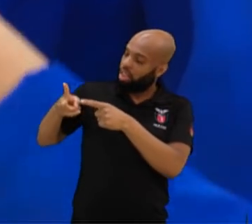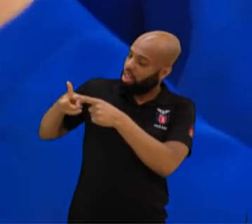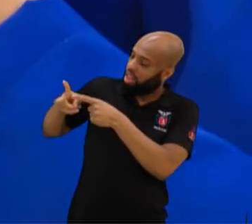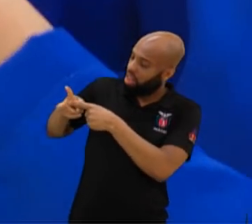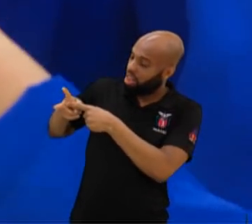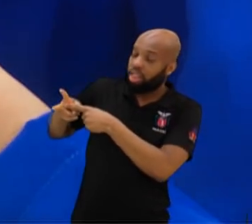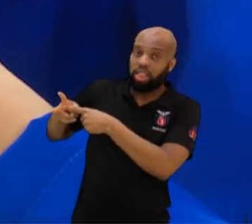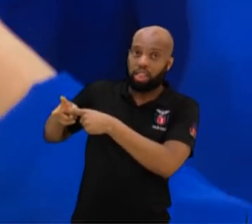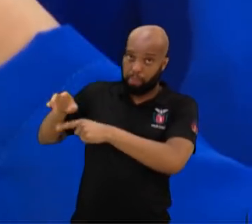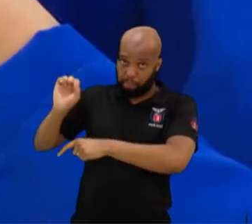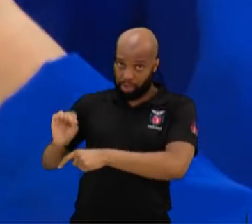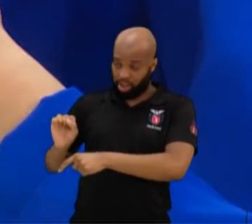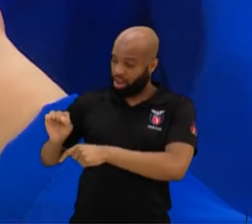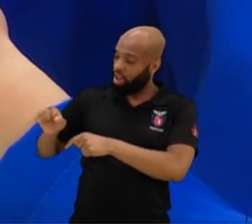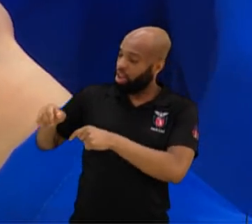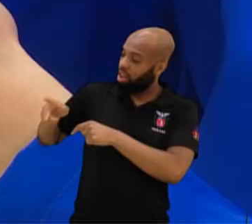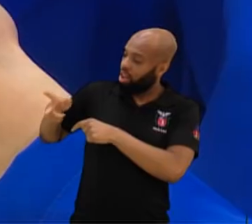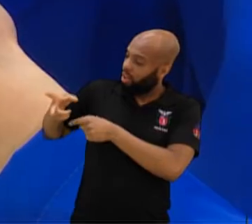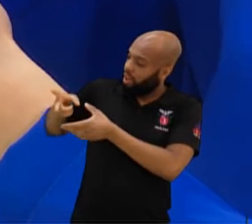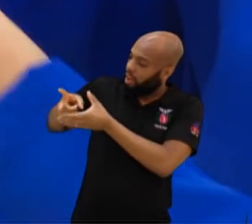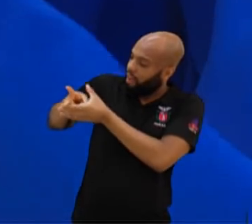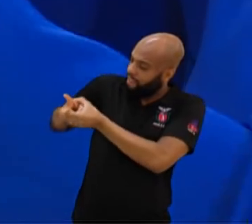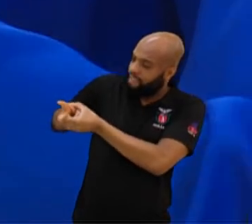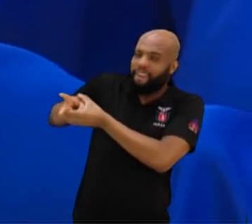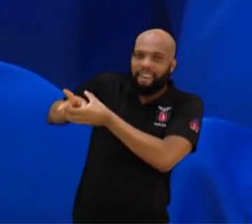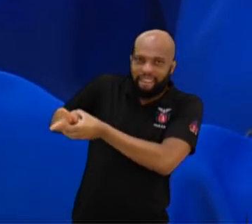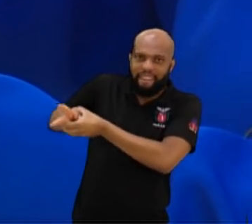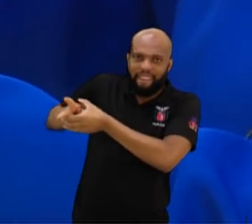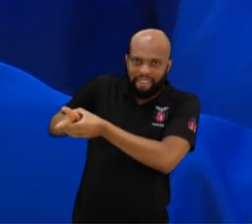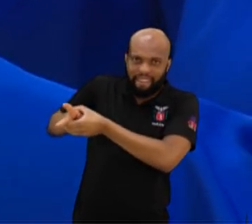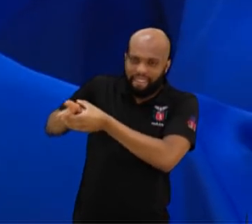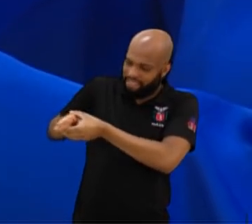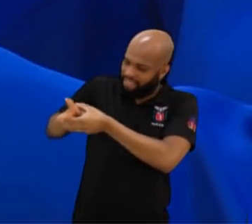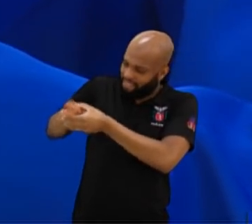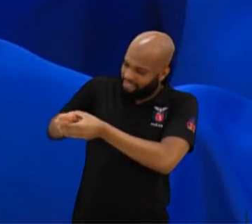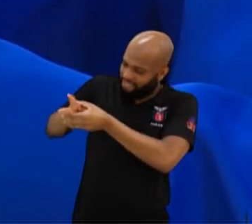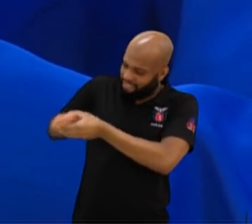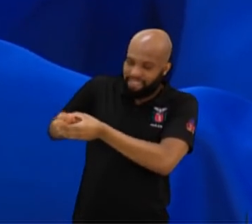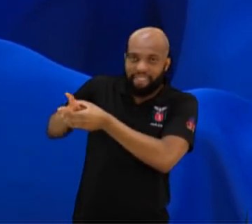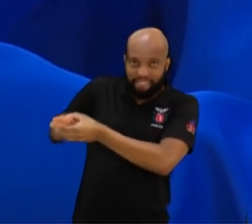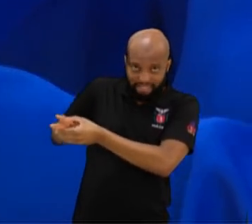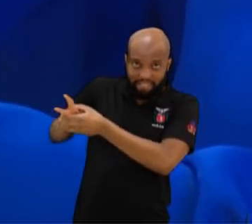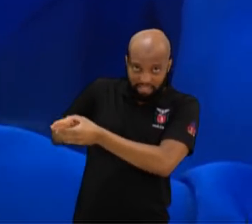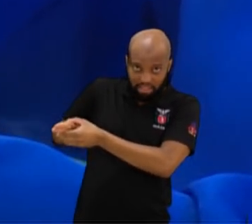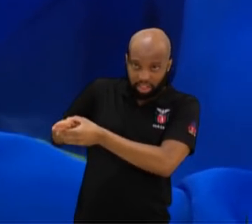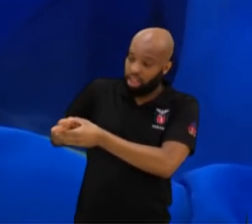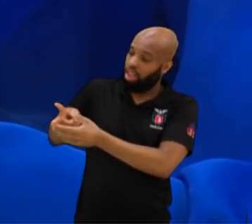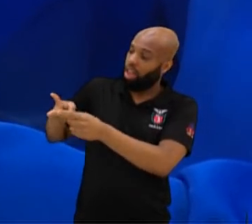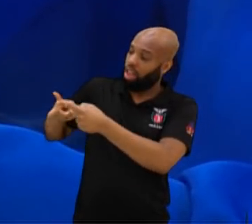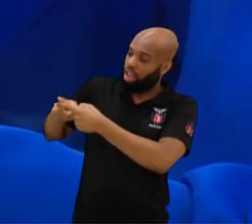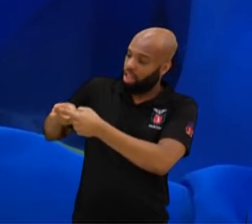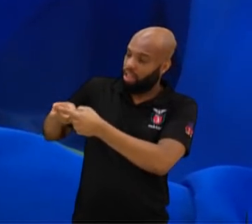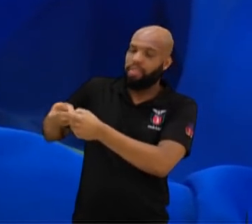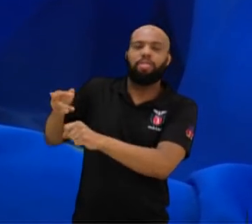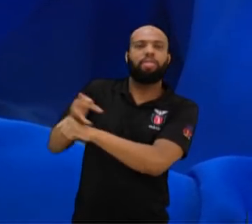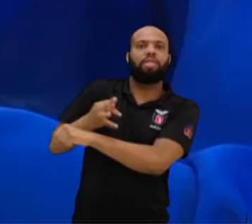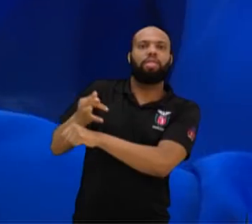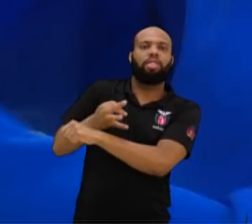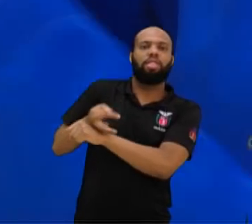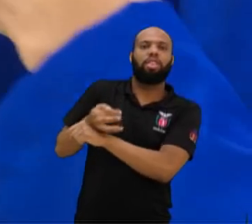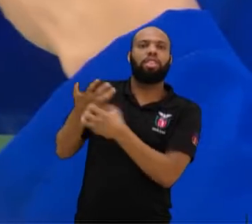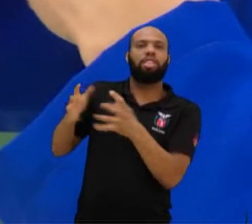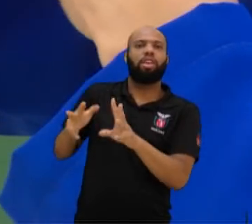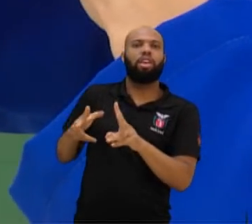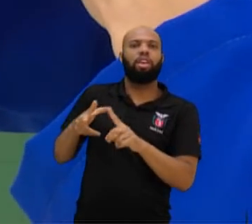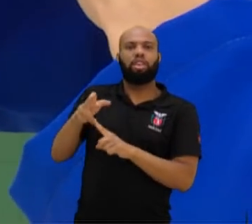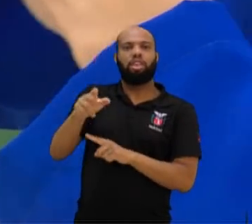minha força que está agindo, a força potente, e a minha força que está resistindo ao corte, que é o giz.